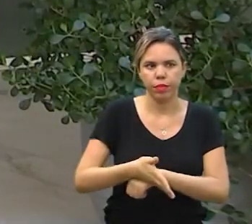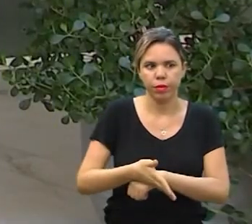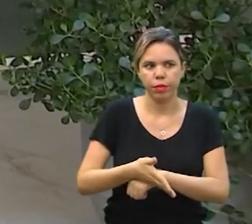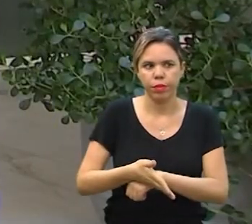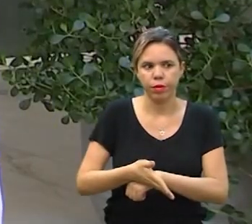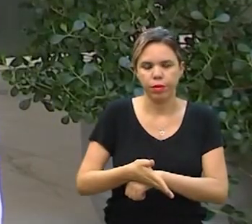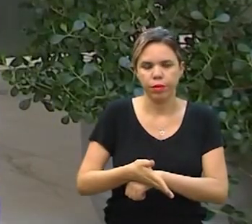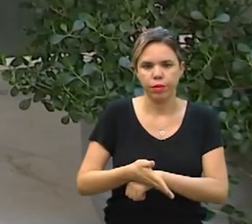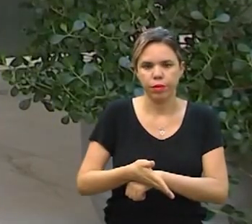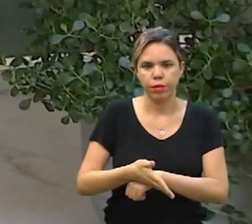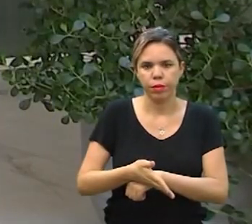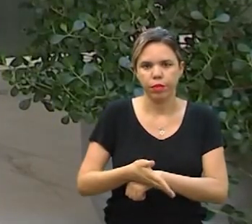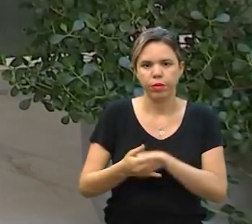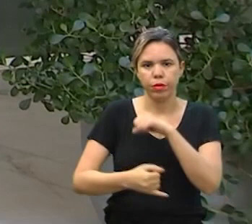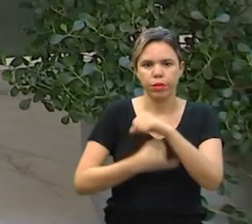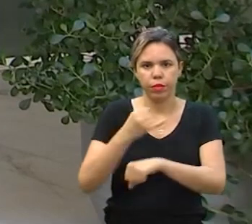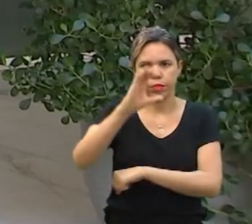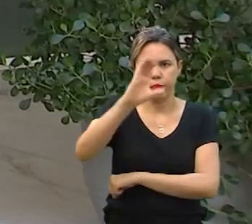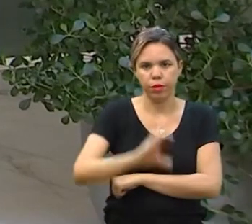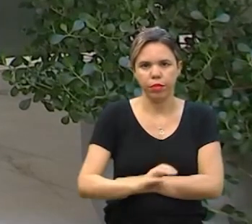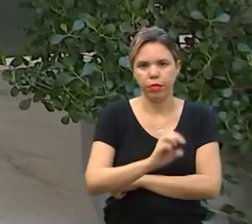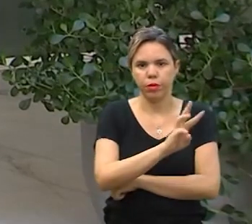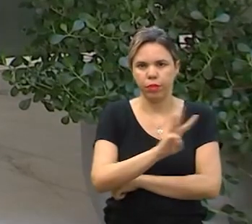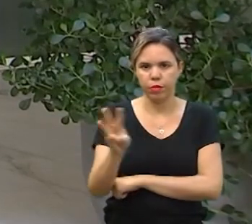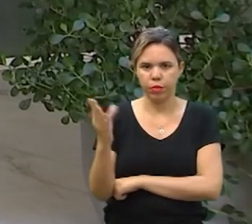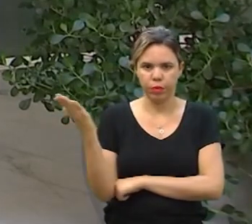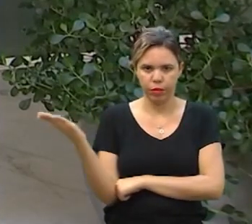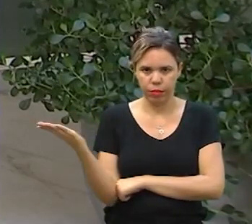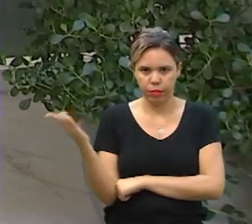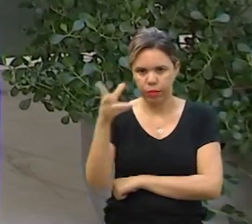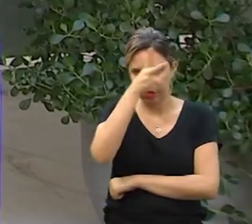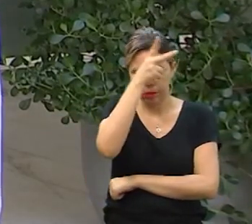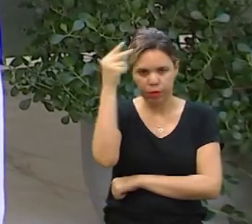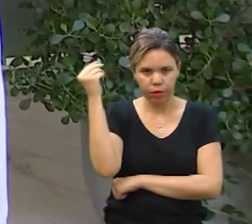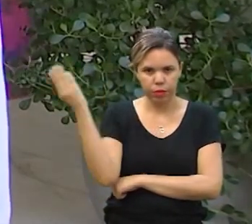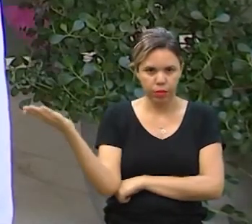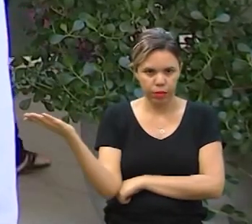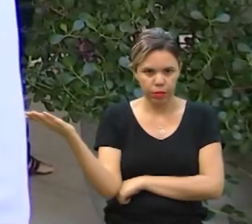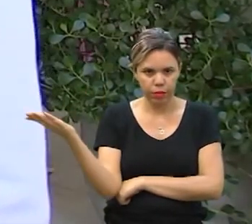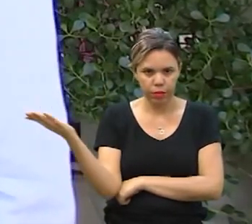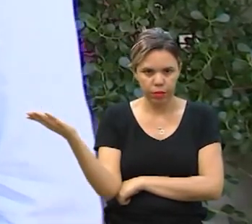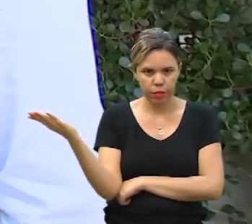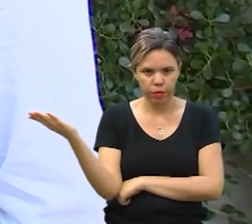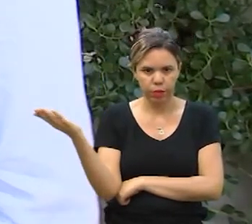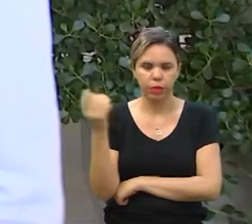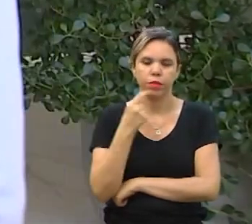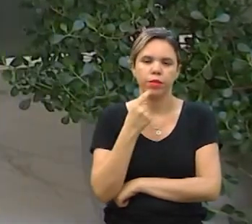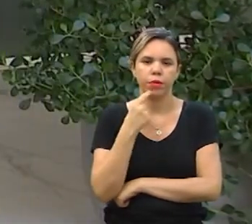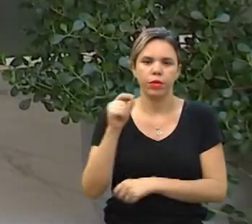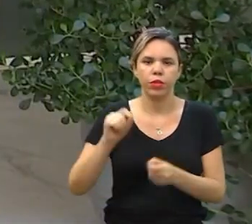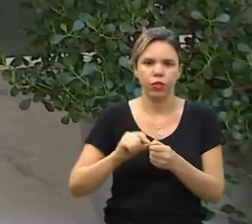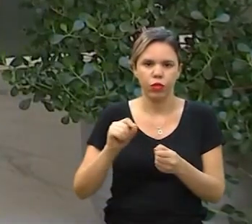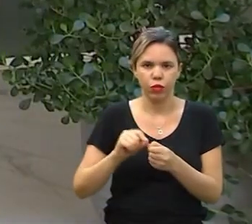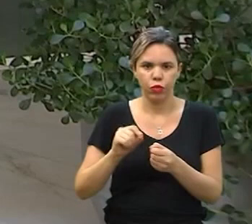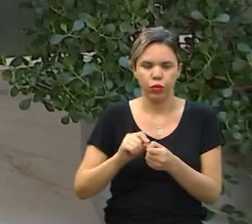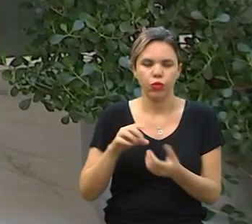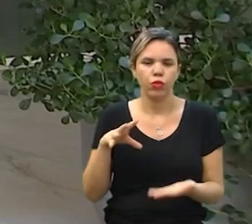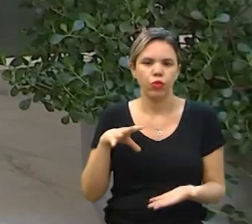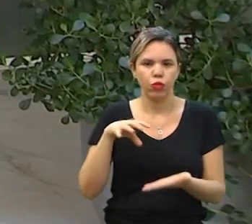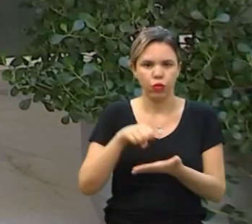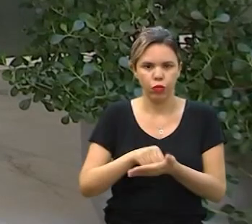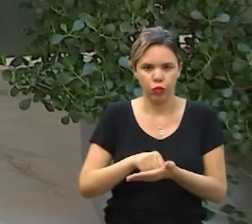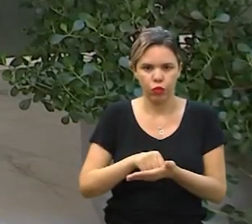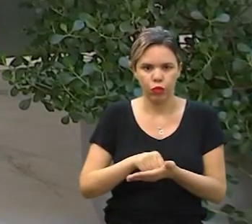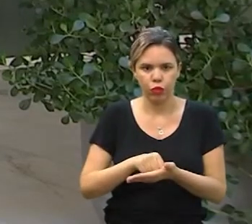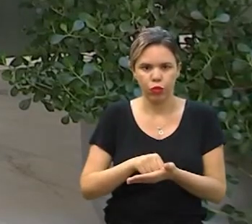acessar o portal do cidadão, dentro da página da Prefeitura de Campinas, fazer o seu